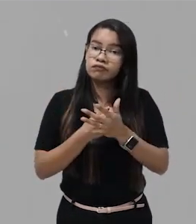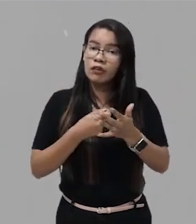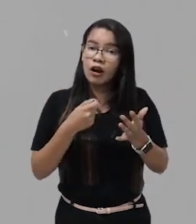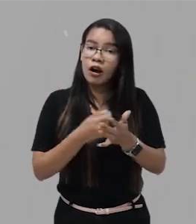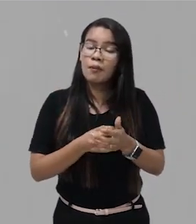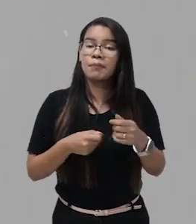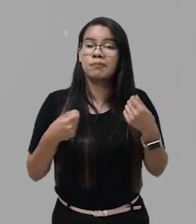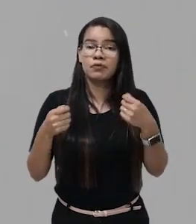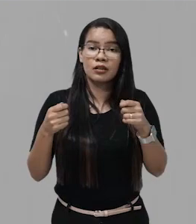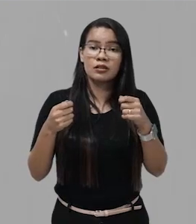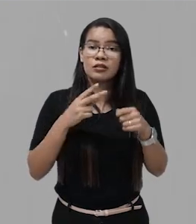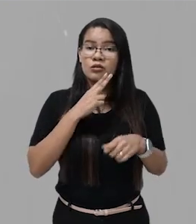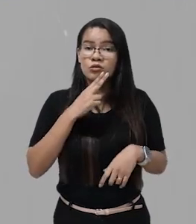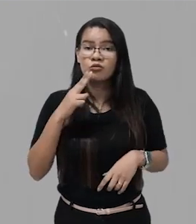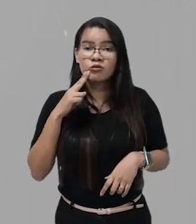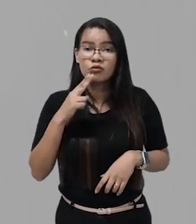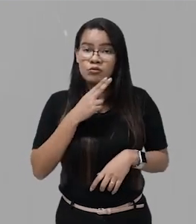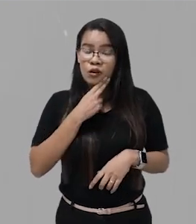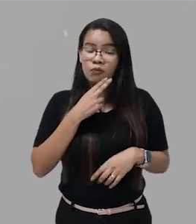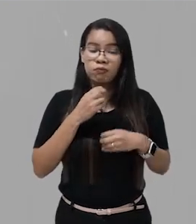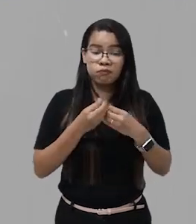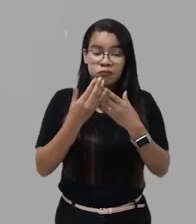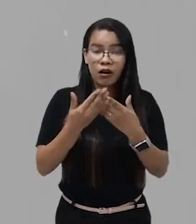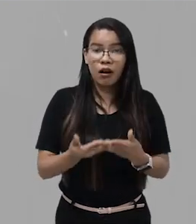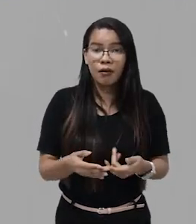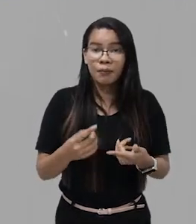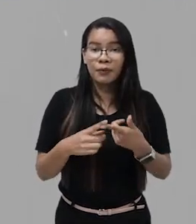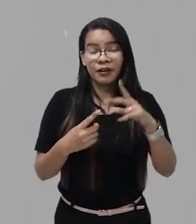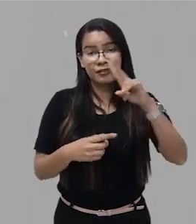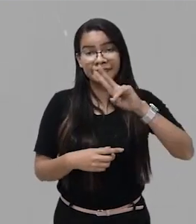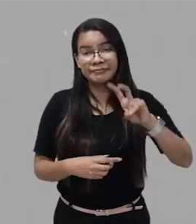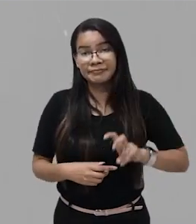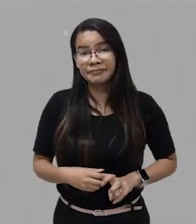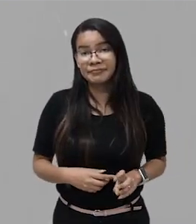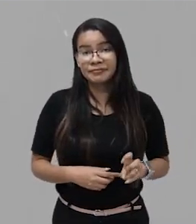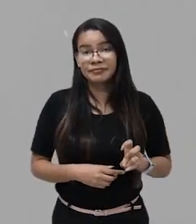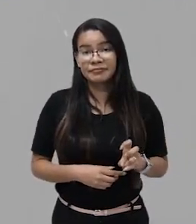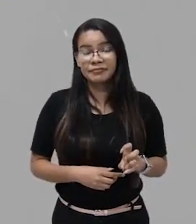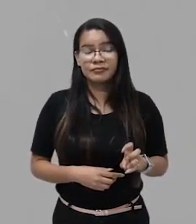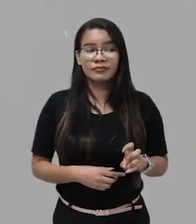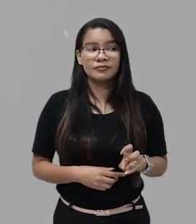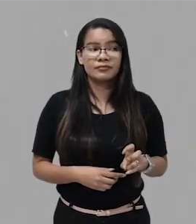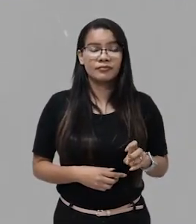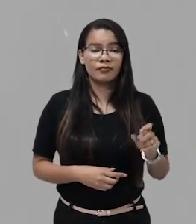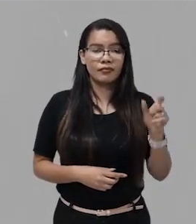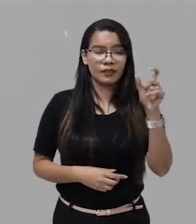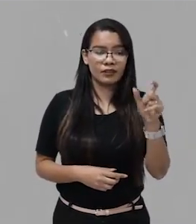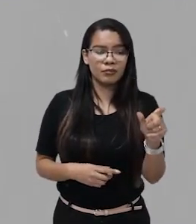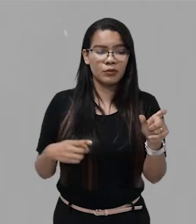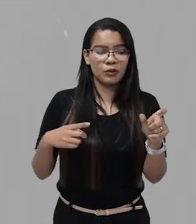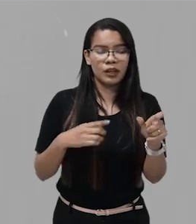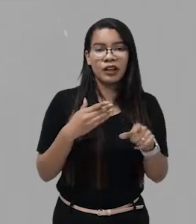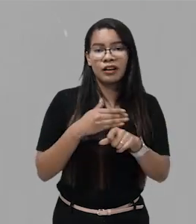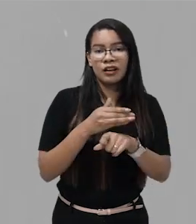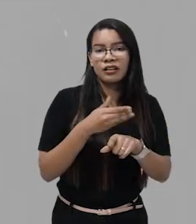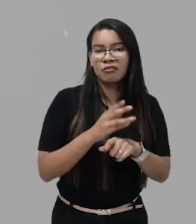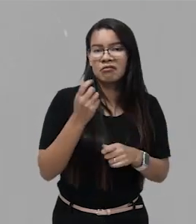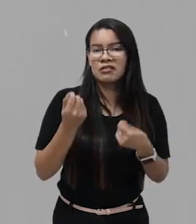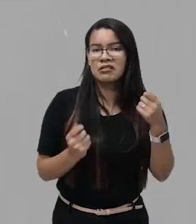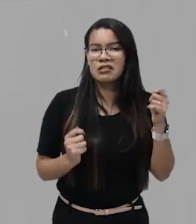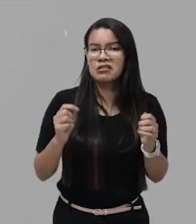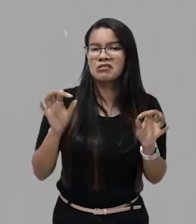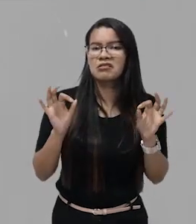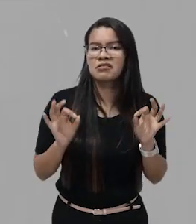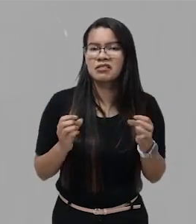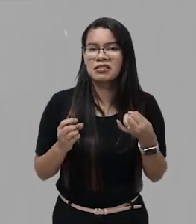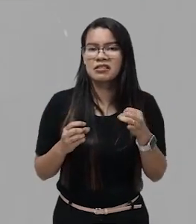nutricionista, por um nutrólogo. Porque na maioria das vezes o indivíduo que treina certinho e se